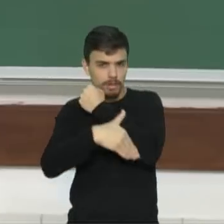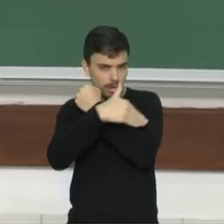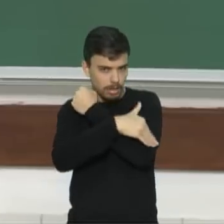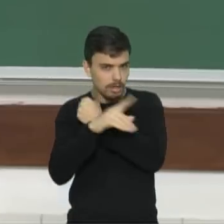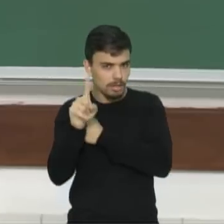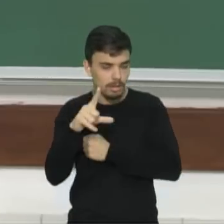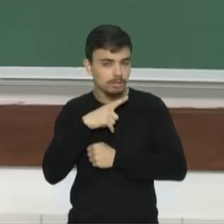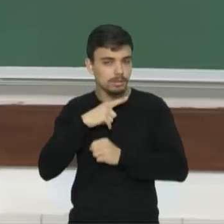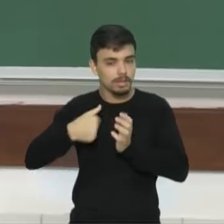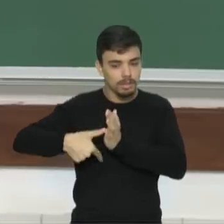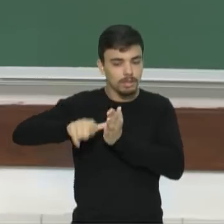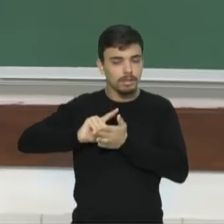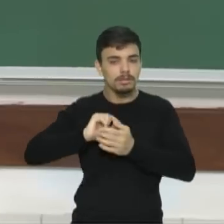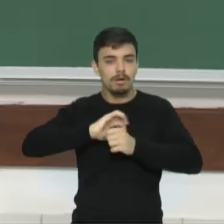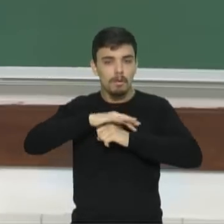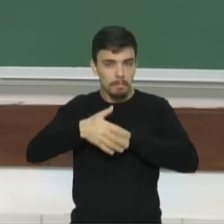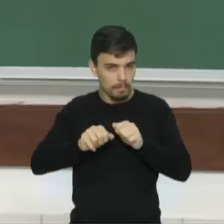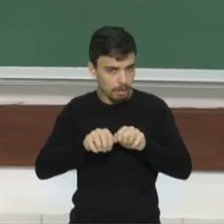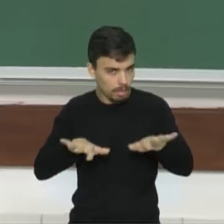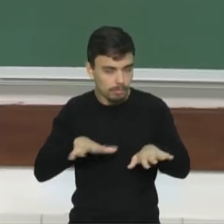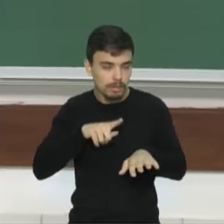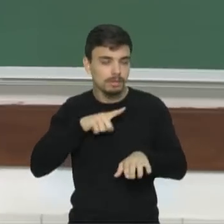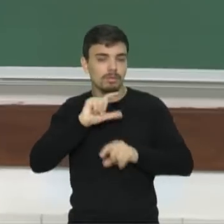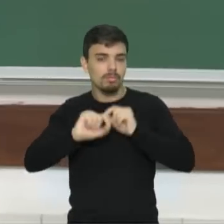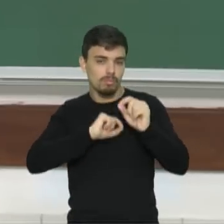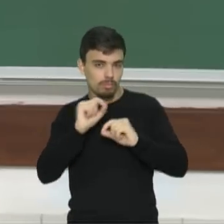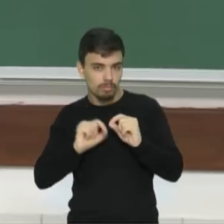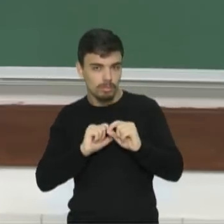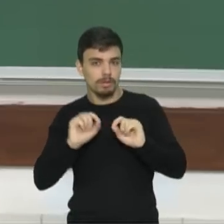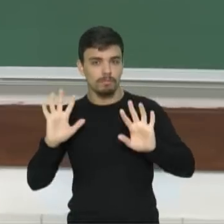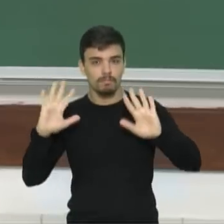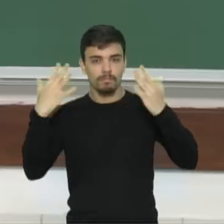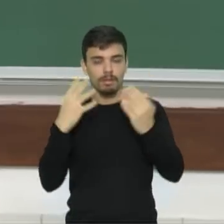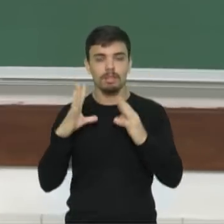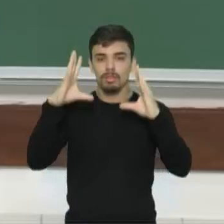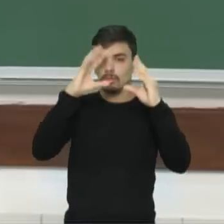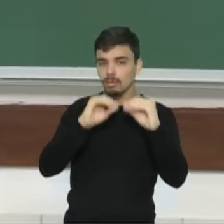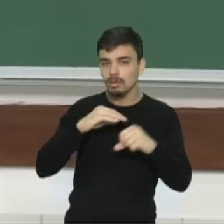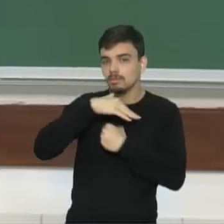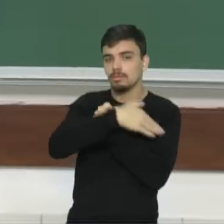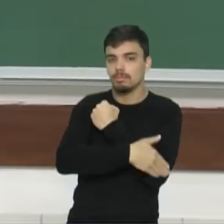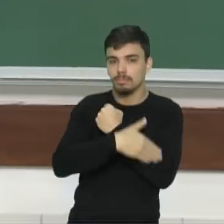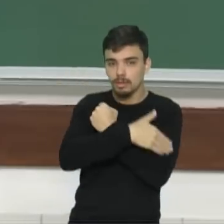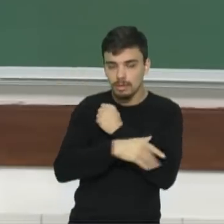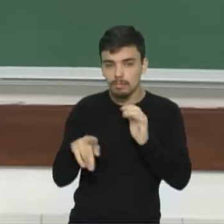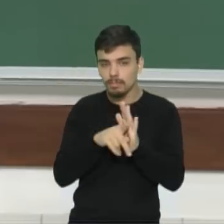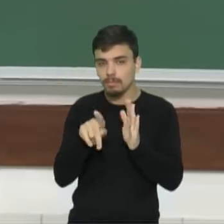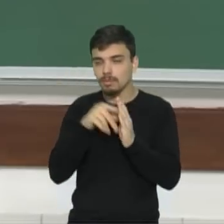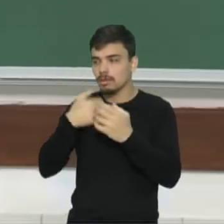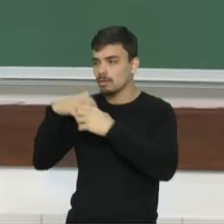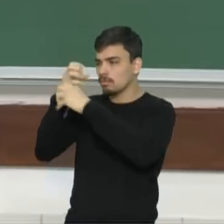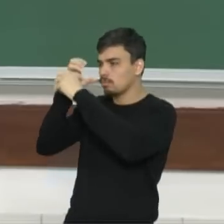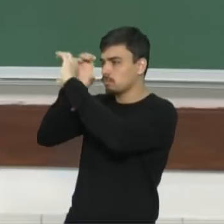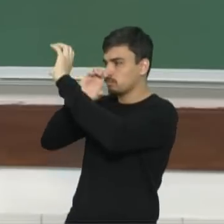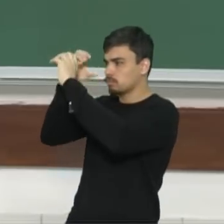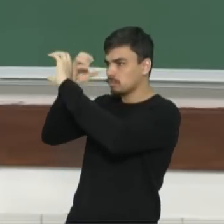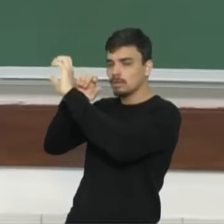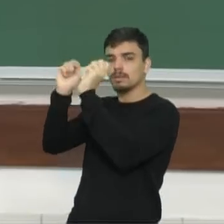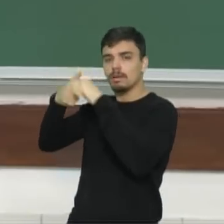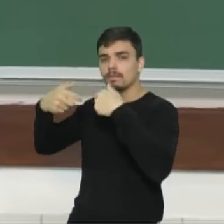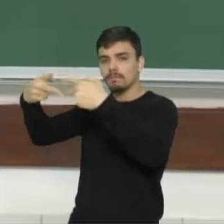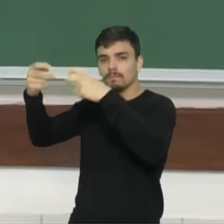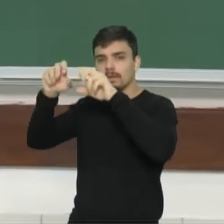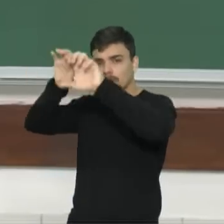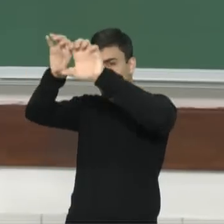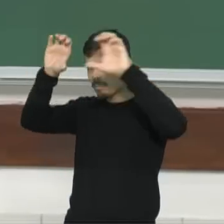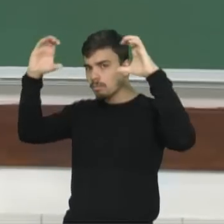pandemia, tinha um evento chamado Noites no Parque, onde eles dispõem os telescópios do parque, telescópios muito bons, para o